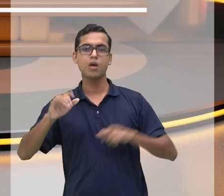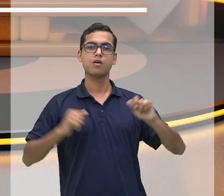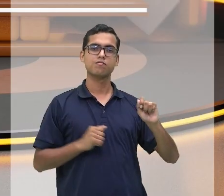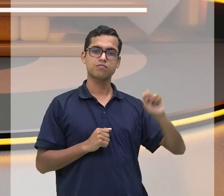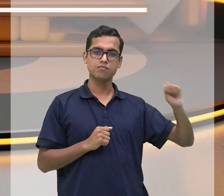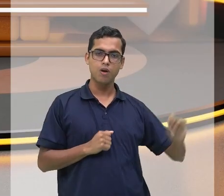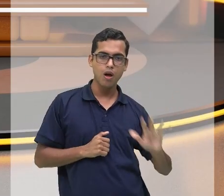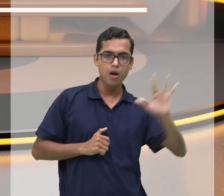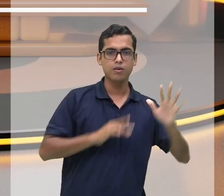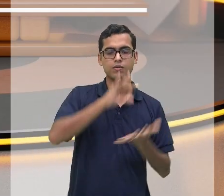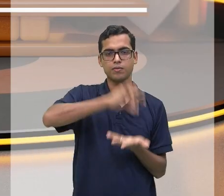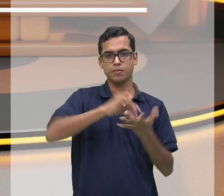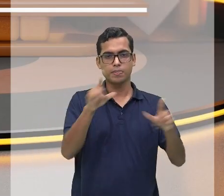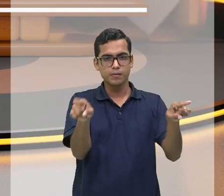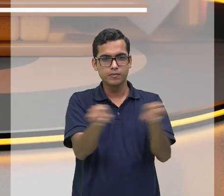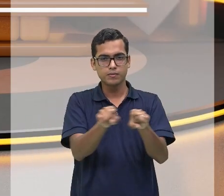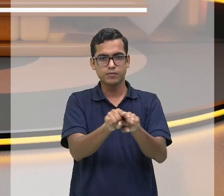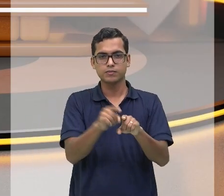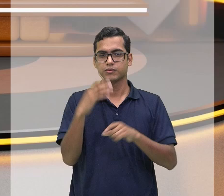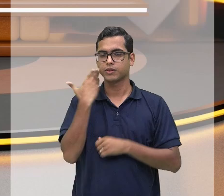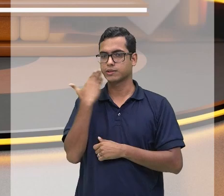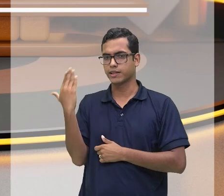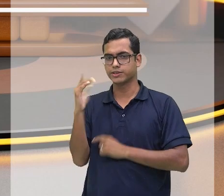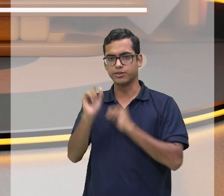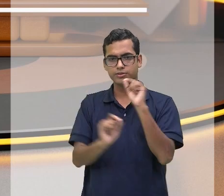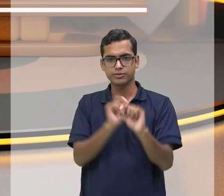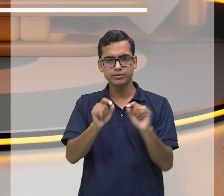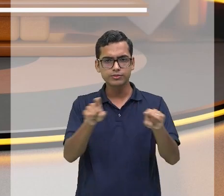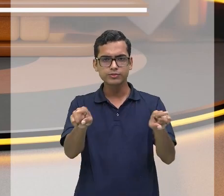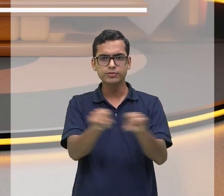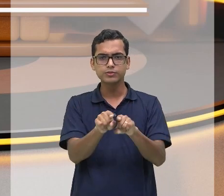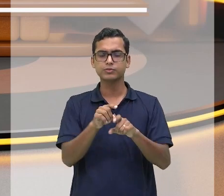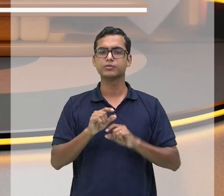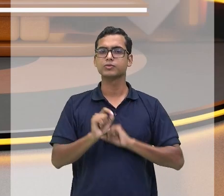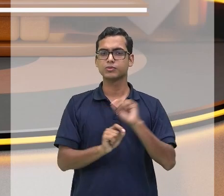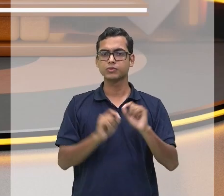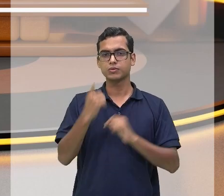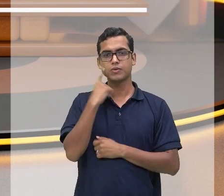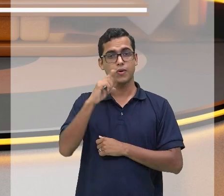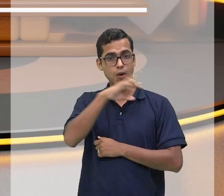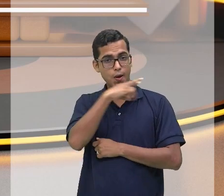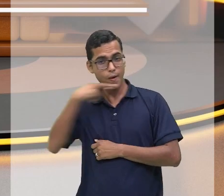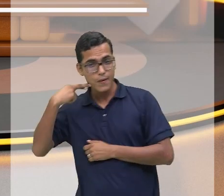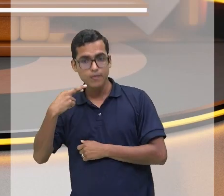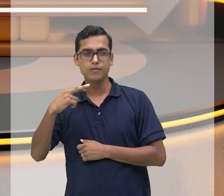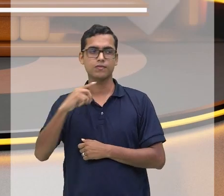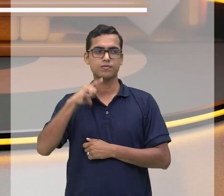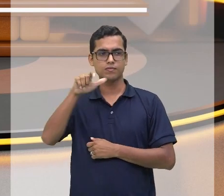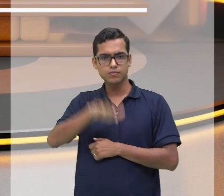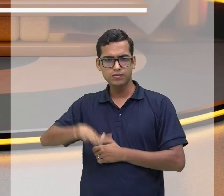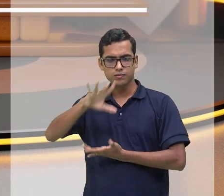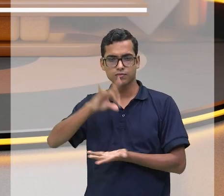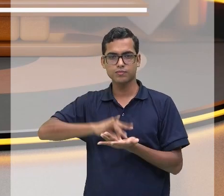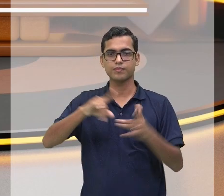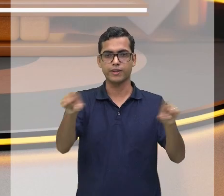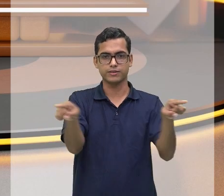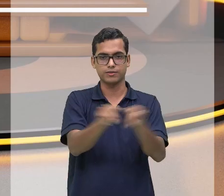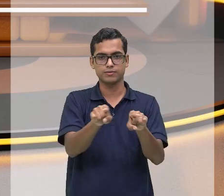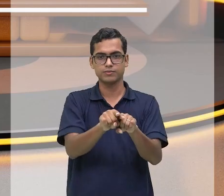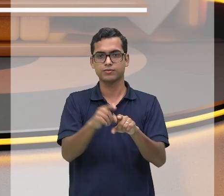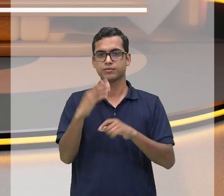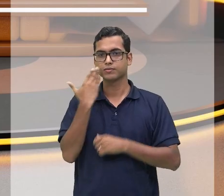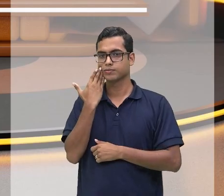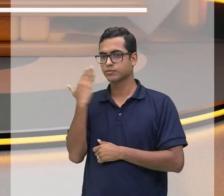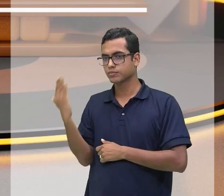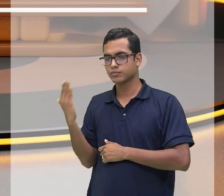está tanto no continente europeu quanto no continente asiático. Então, a Rússia vai ter uma parte também no continente asiático, a